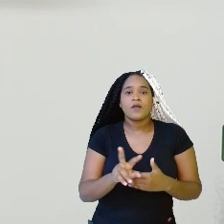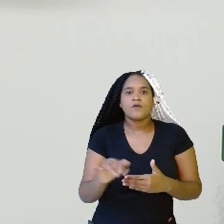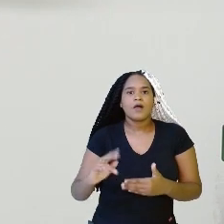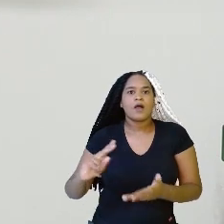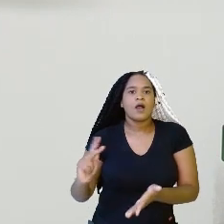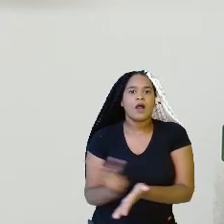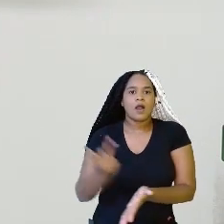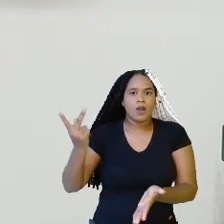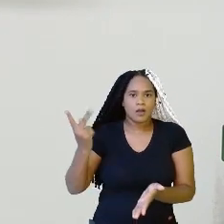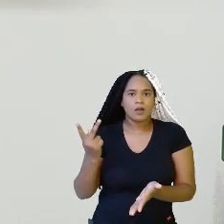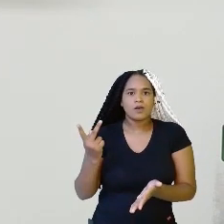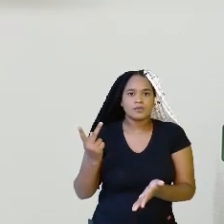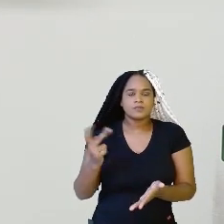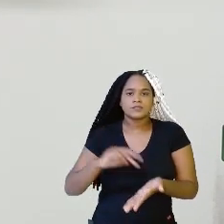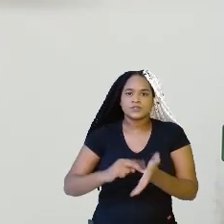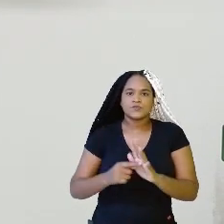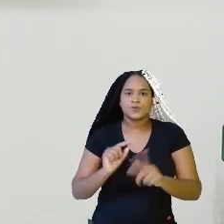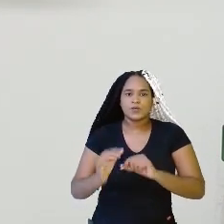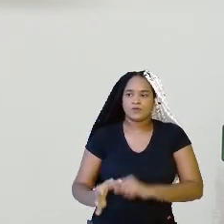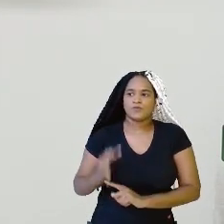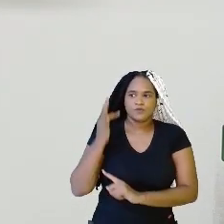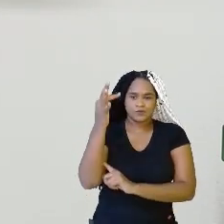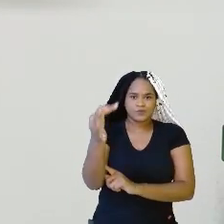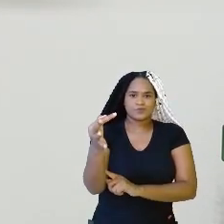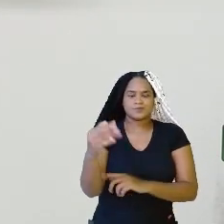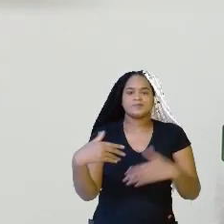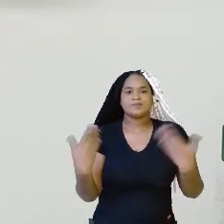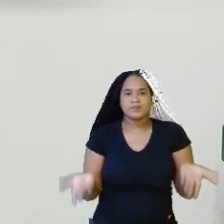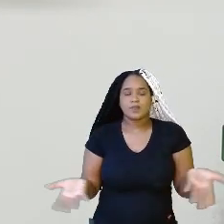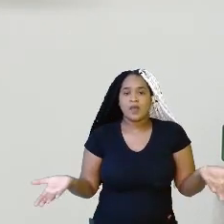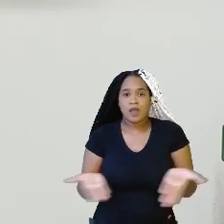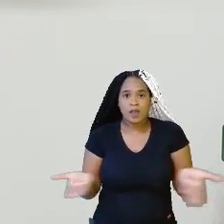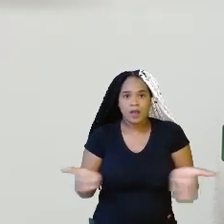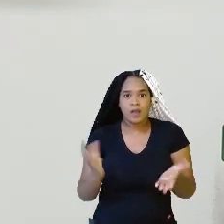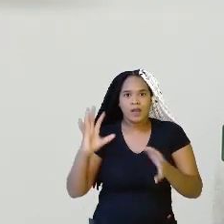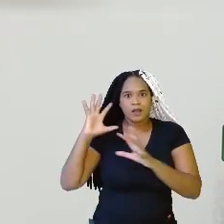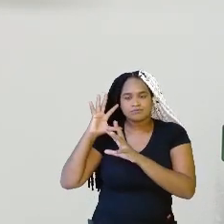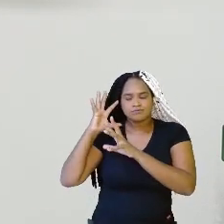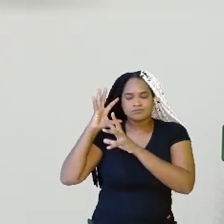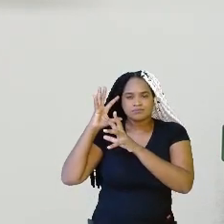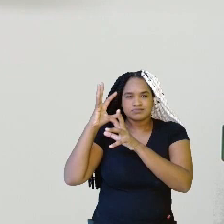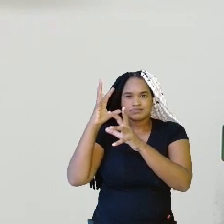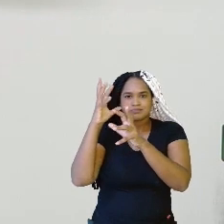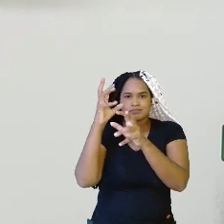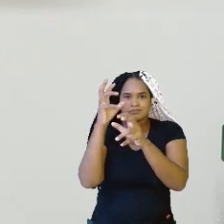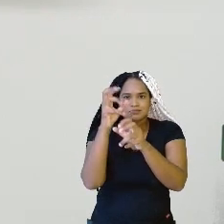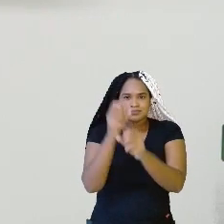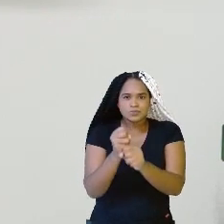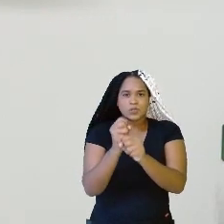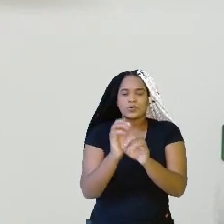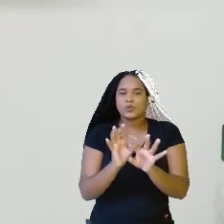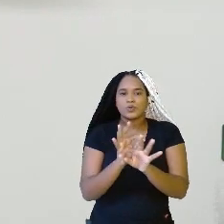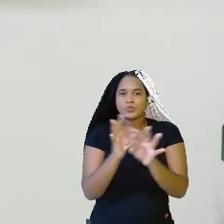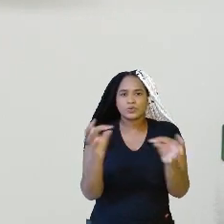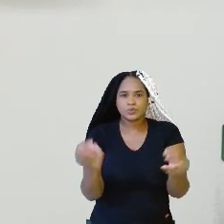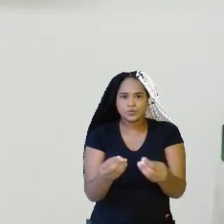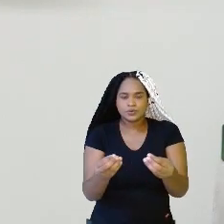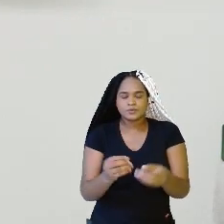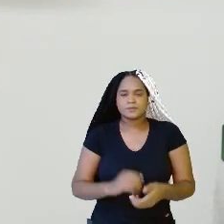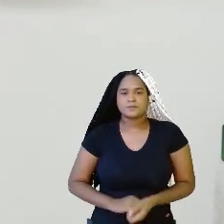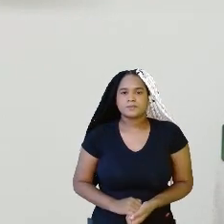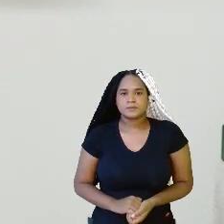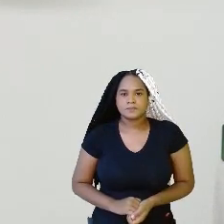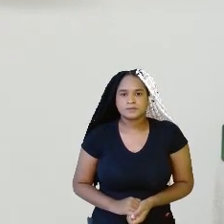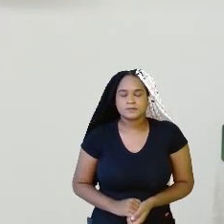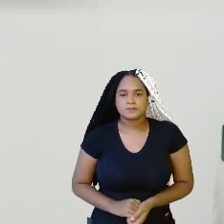dizer que está no futuro. Agora, nós vamos dar uma revisadinha naquilo que aprendemos, tá tá